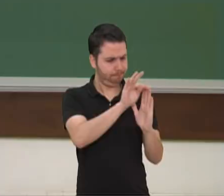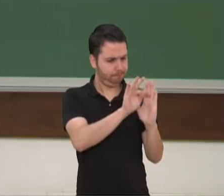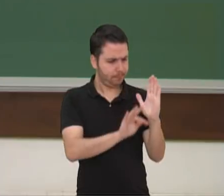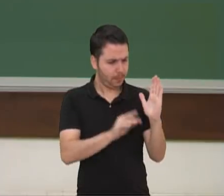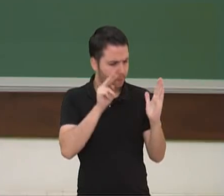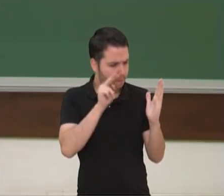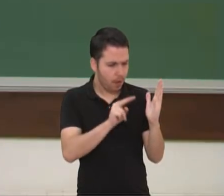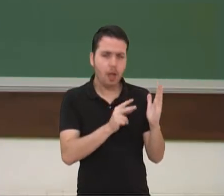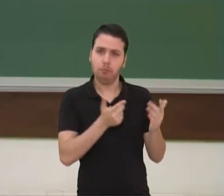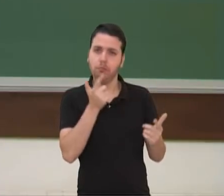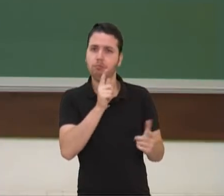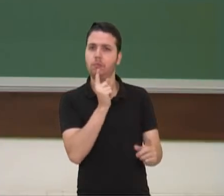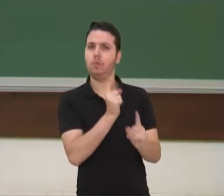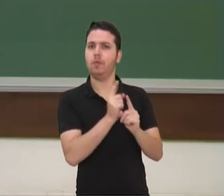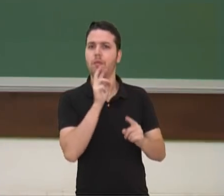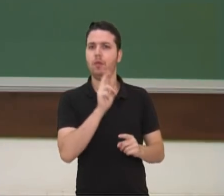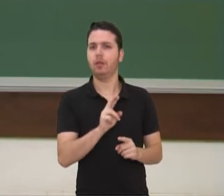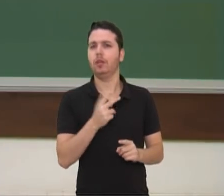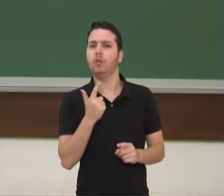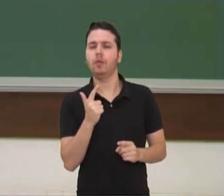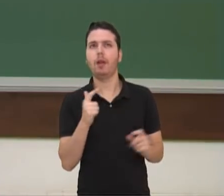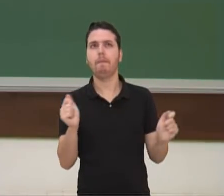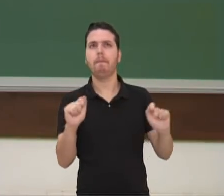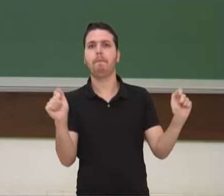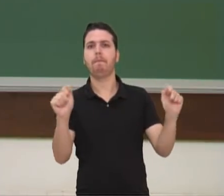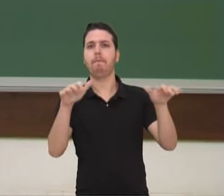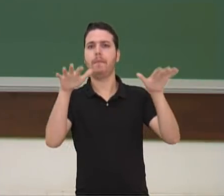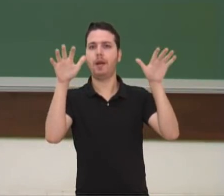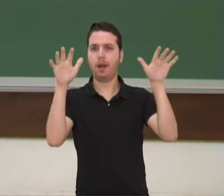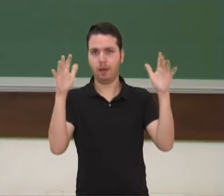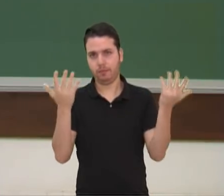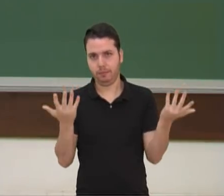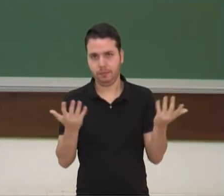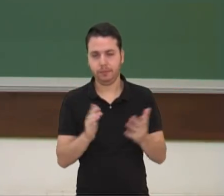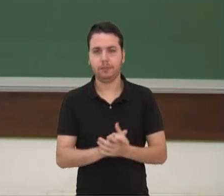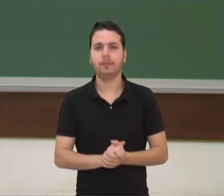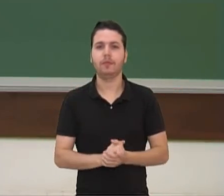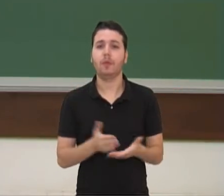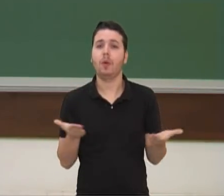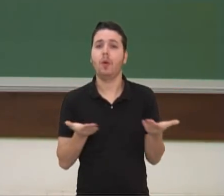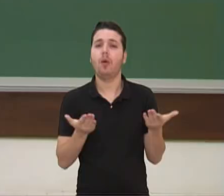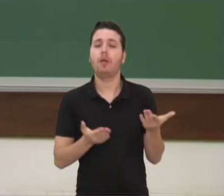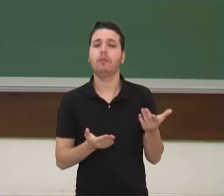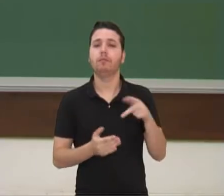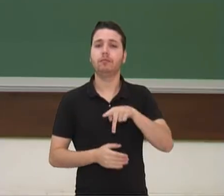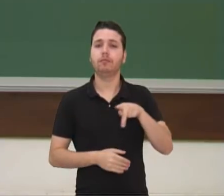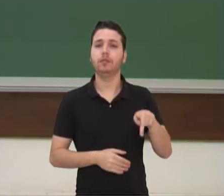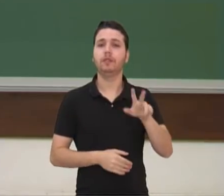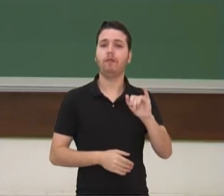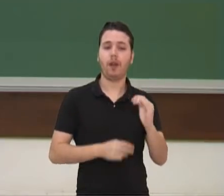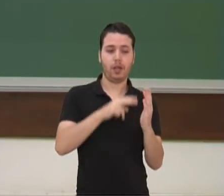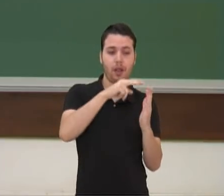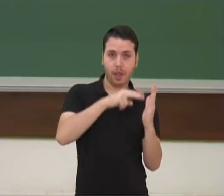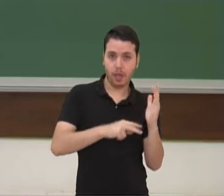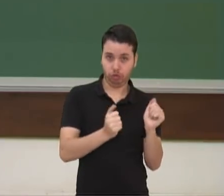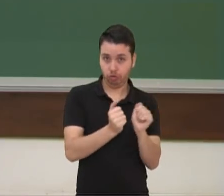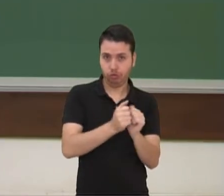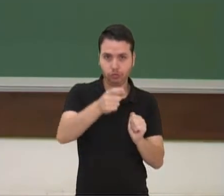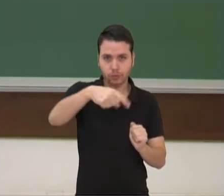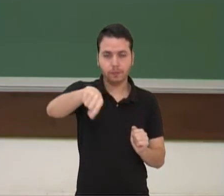encontra a resposta, né? Não tem muito milagre nessa história toda. E agora, a professora vai ler com vocês